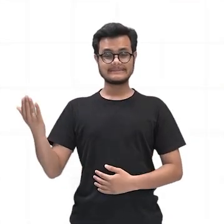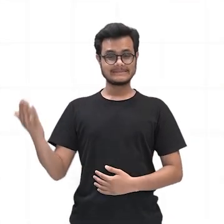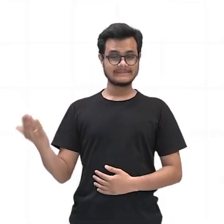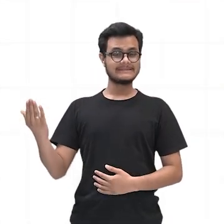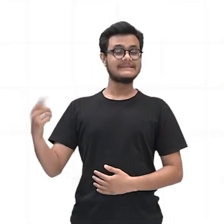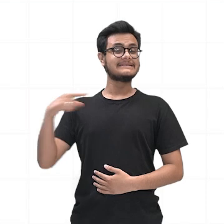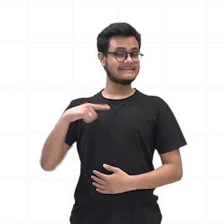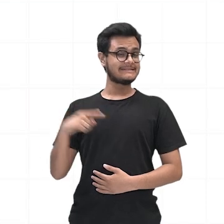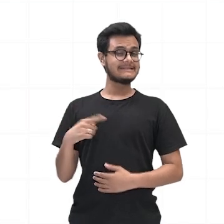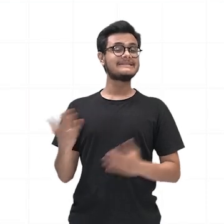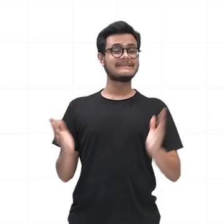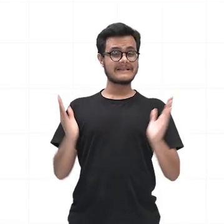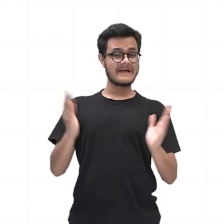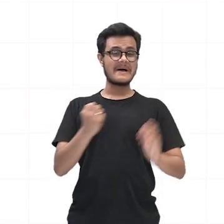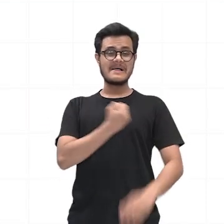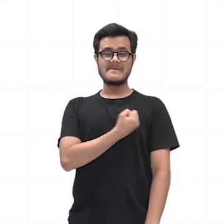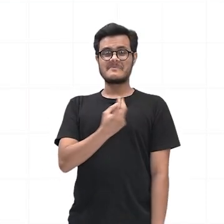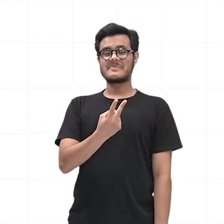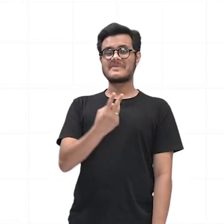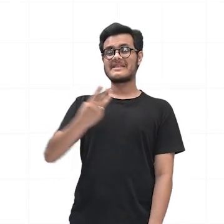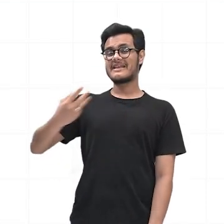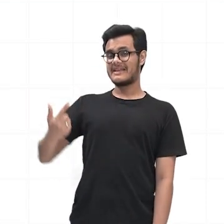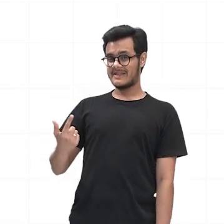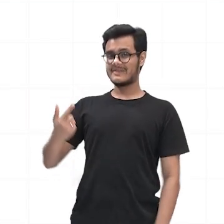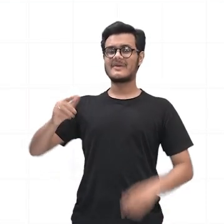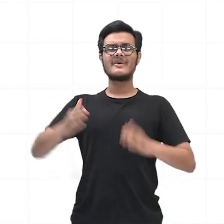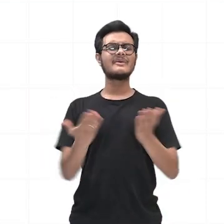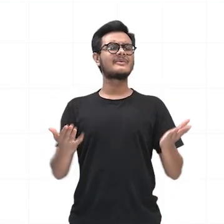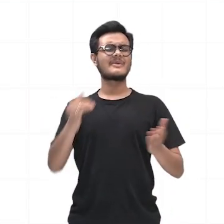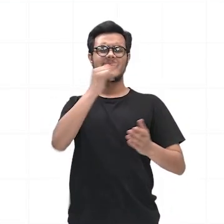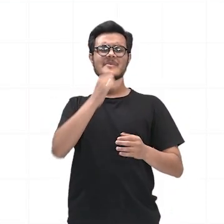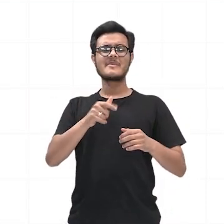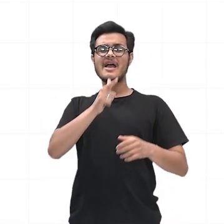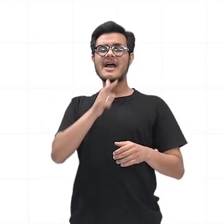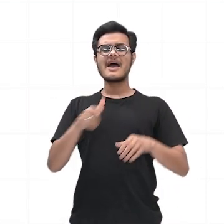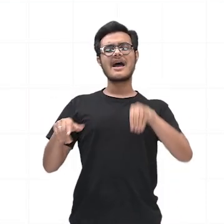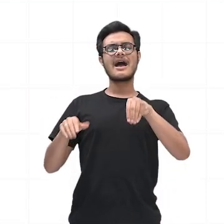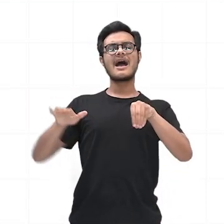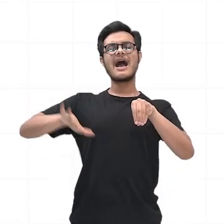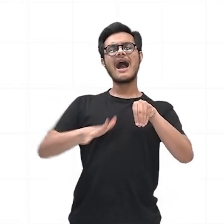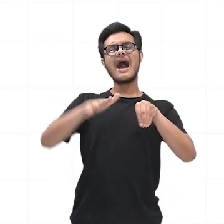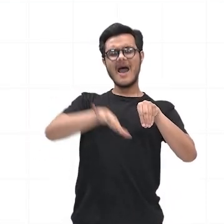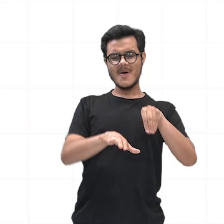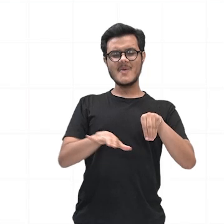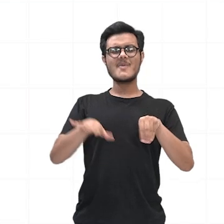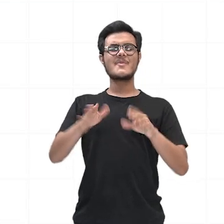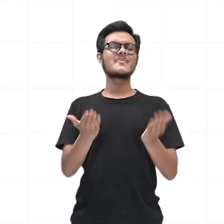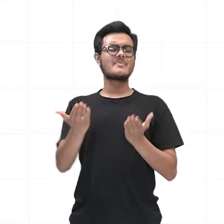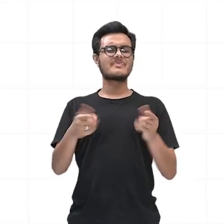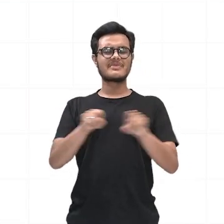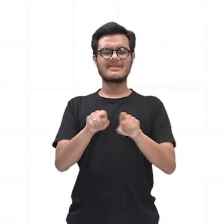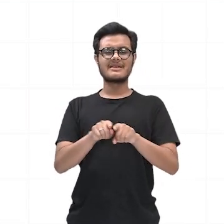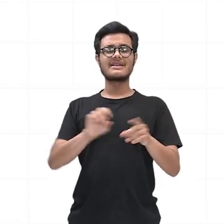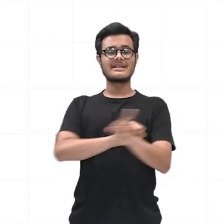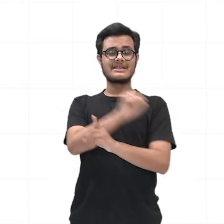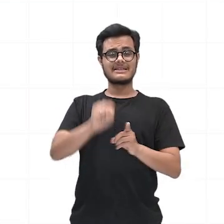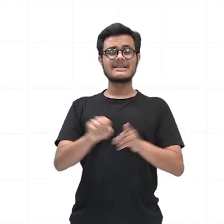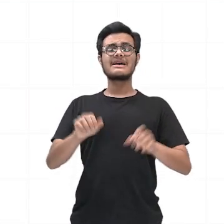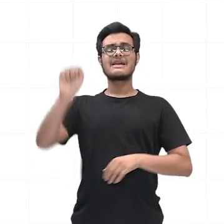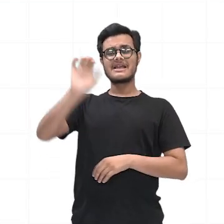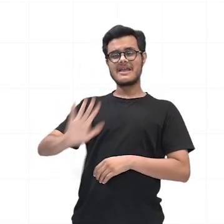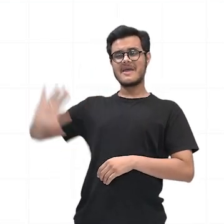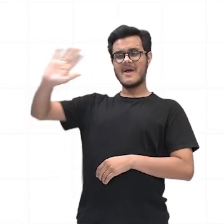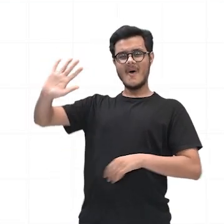objeto de conhecimento aí na sua telinha, o Mediterrâneo como espaço de interação entre as sociedades da